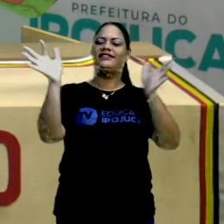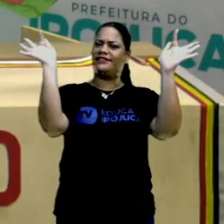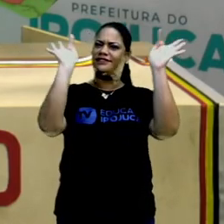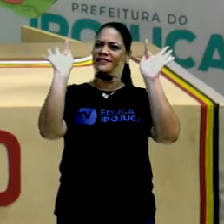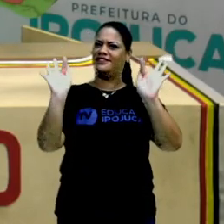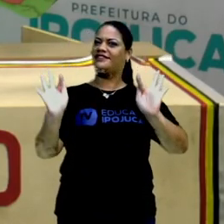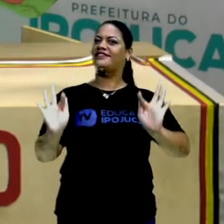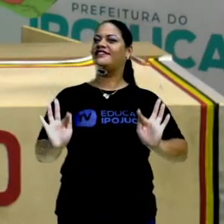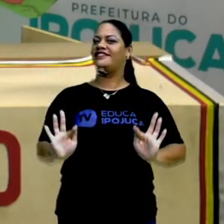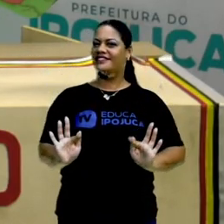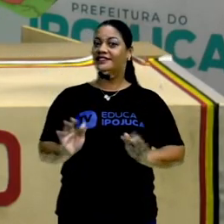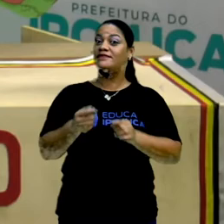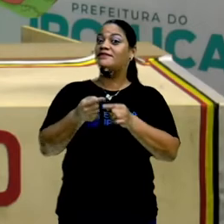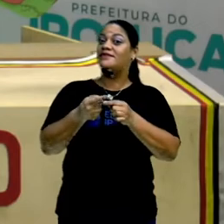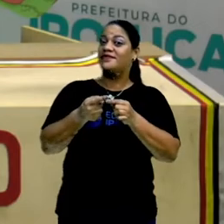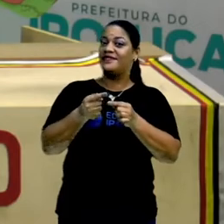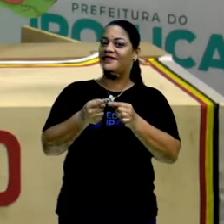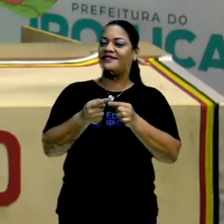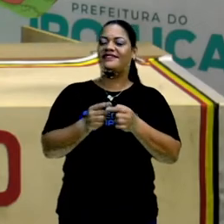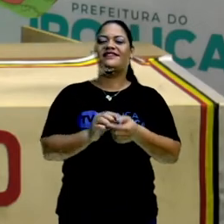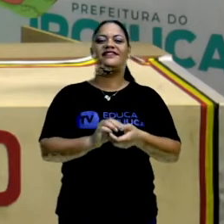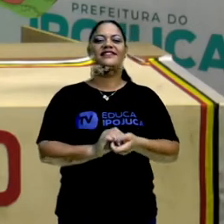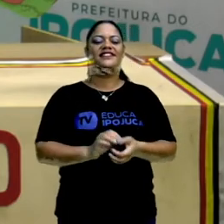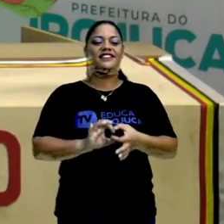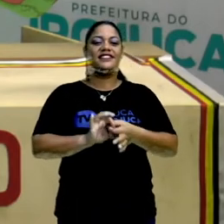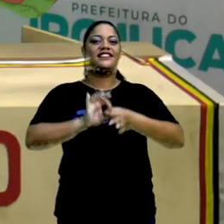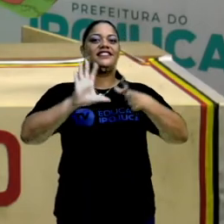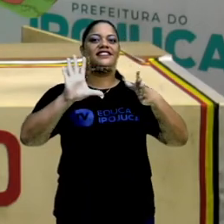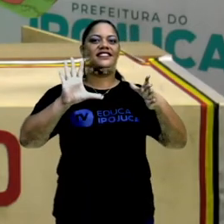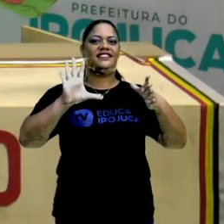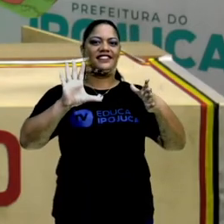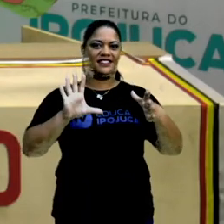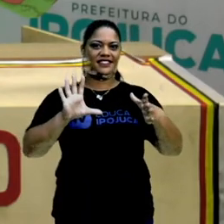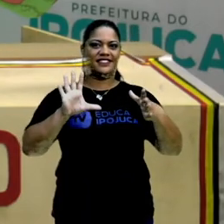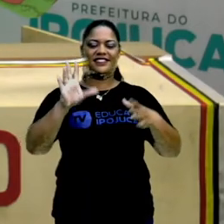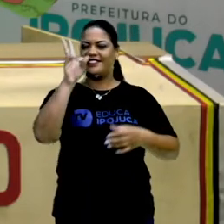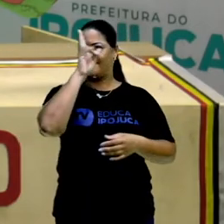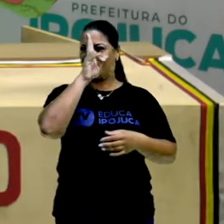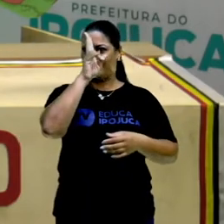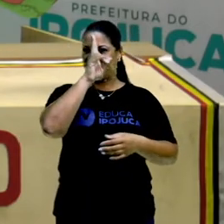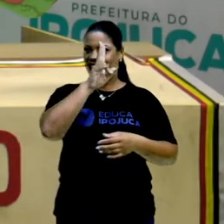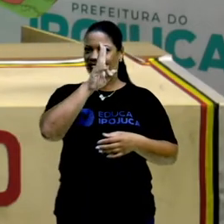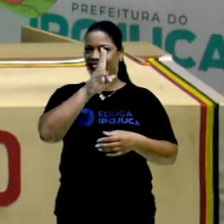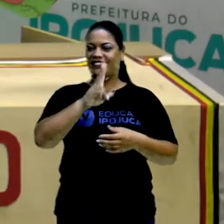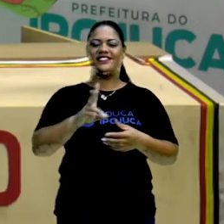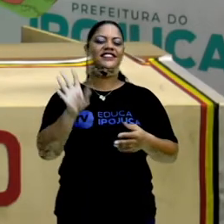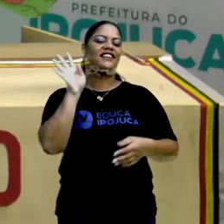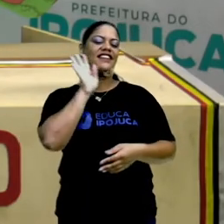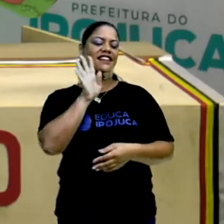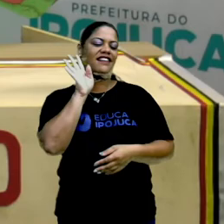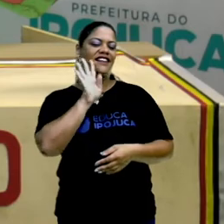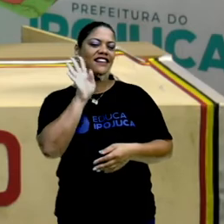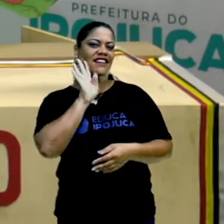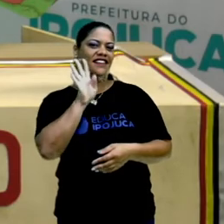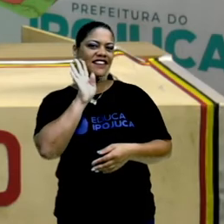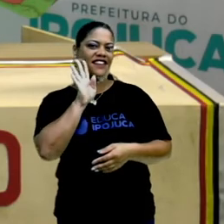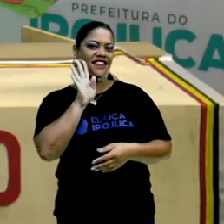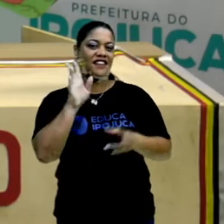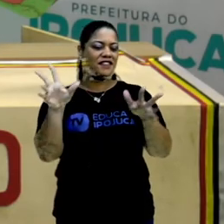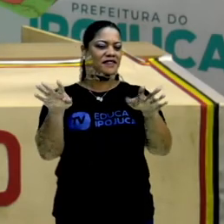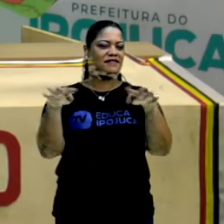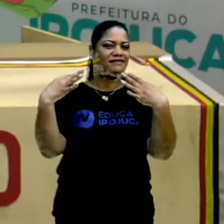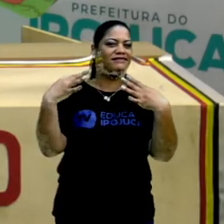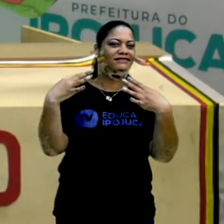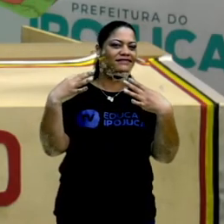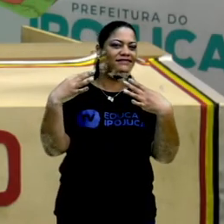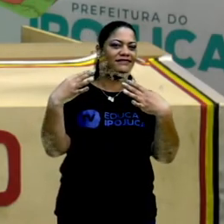muito feliz, porque estava livre. E a nossa historinha, bem legal. E aí, prestou